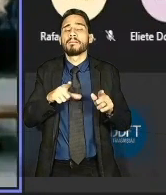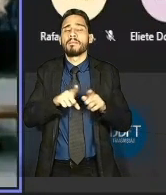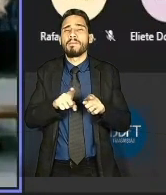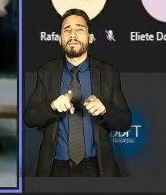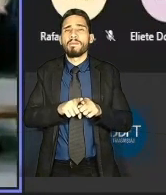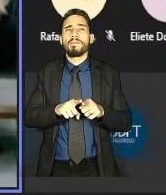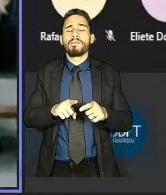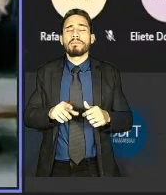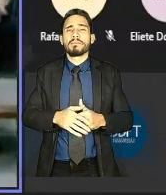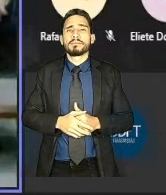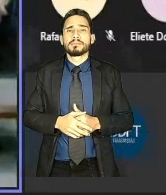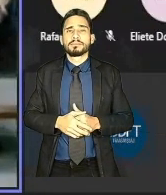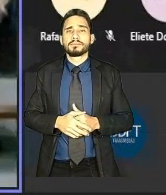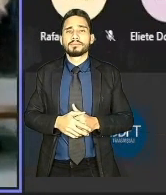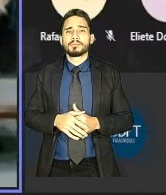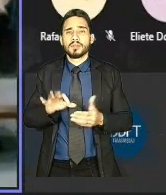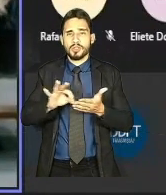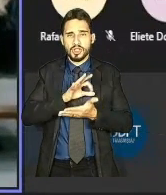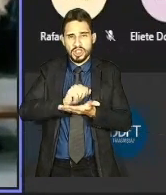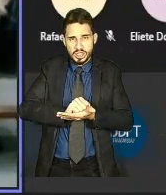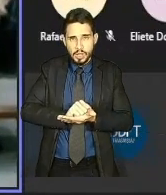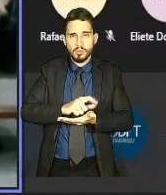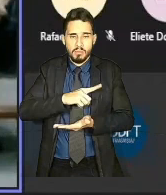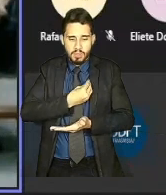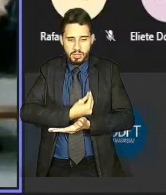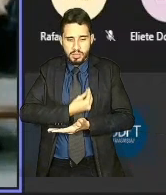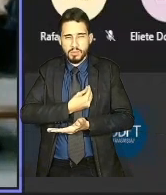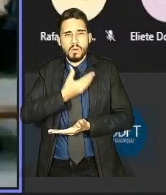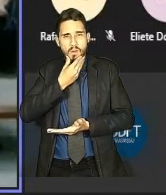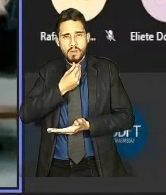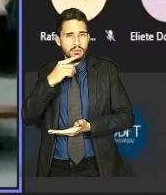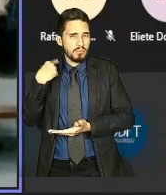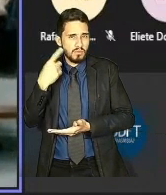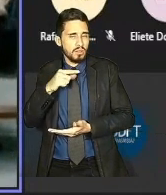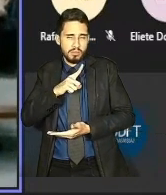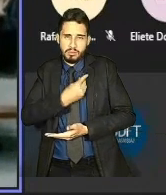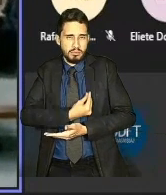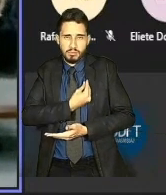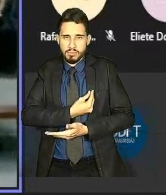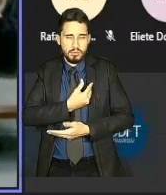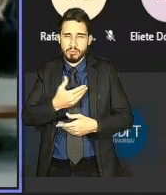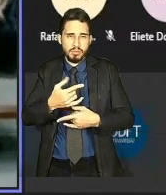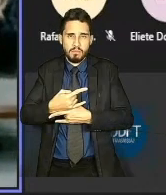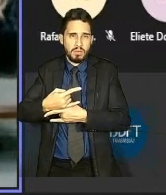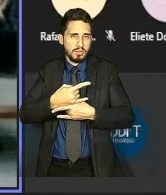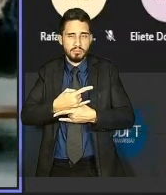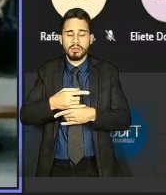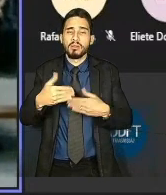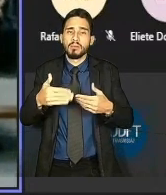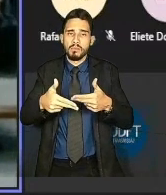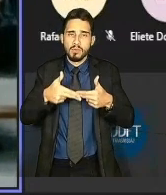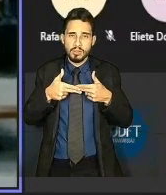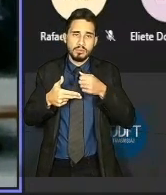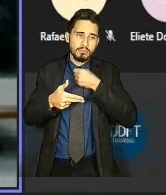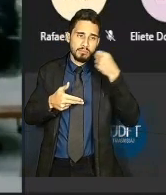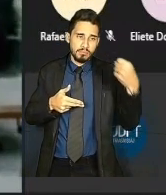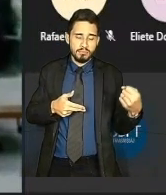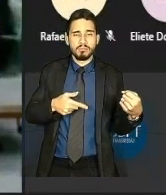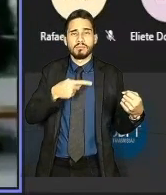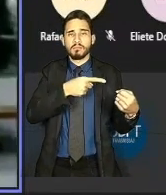Havia até uma inscrição, sustentação oral, mas o eminente advogado não está presente, por isso a palavra está com o eminente